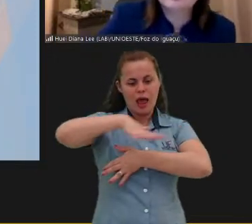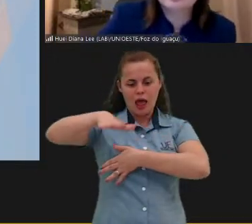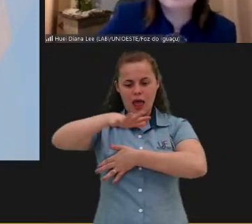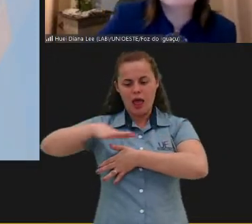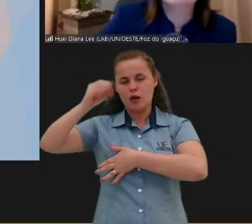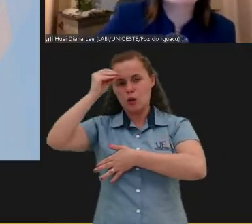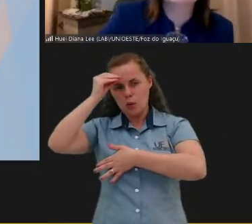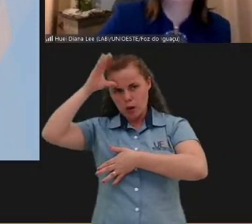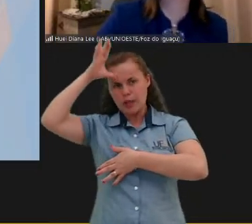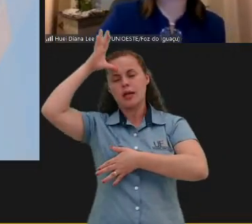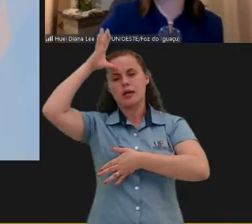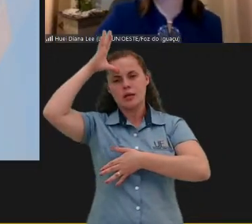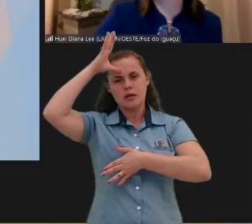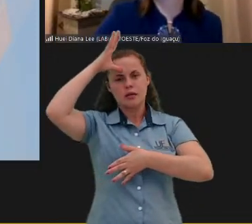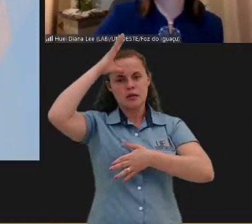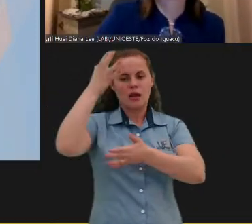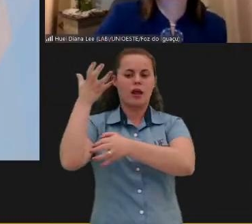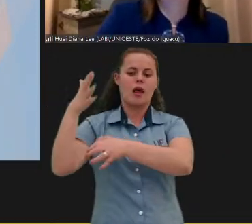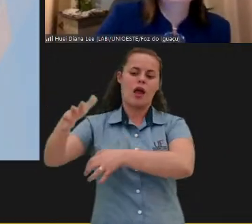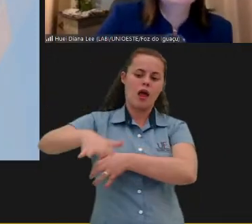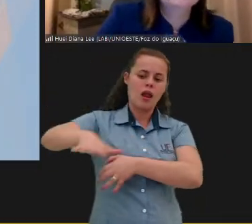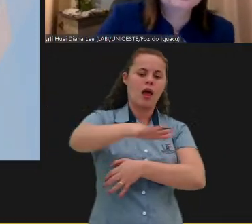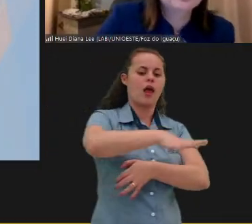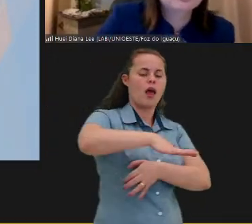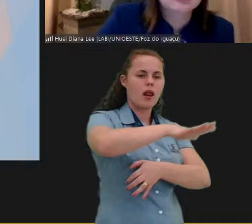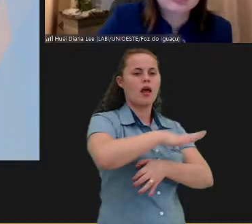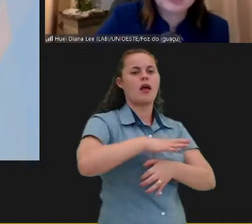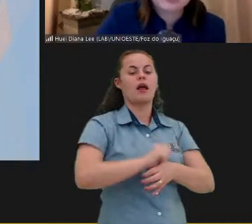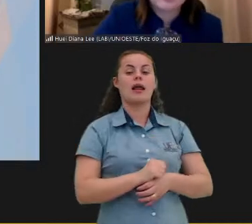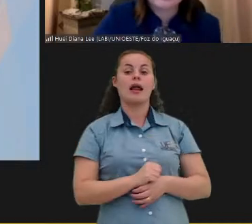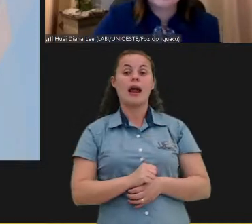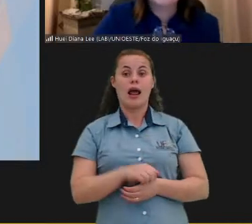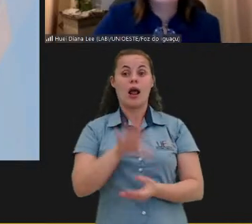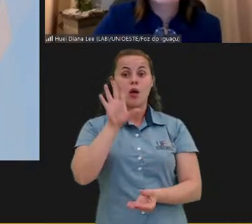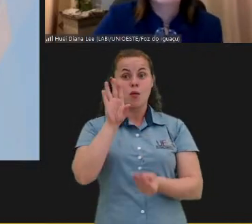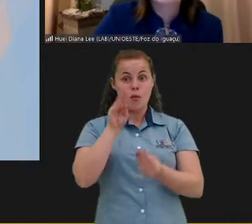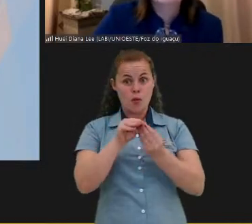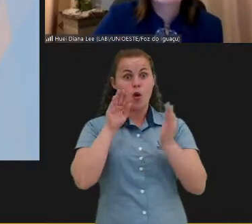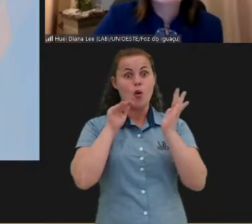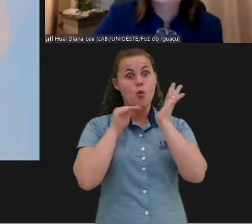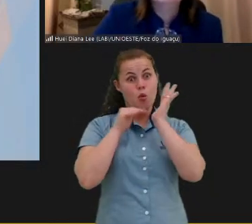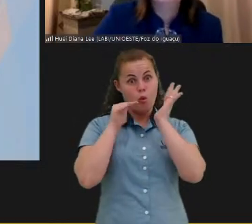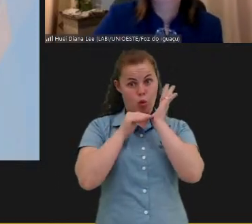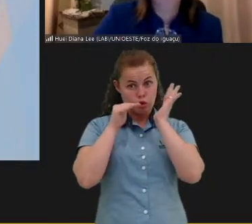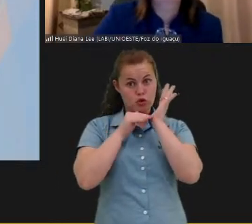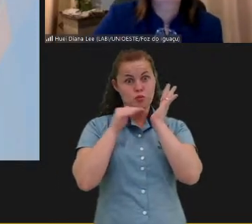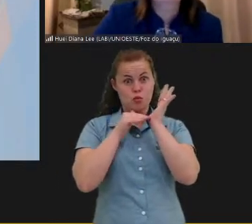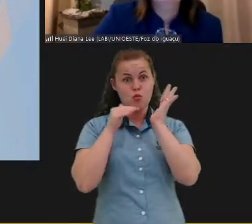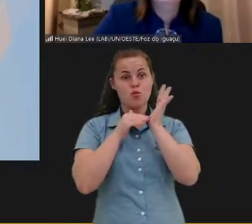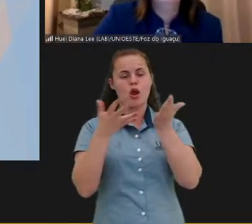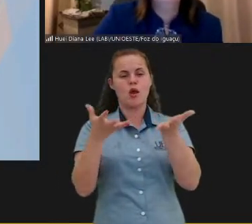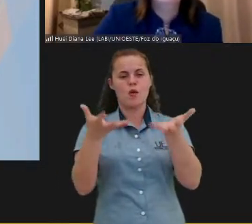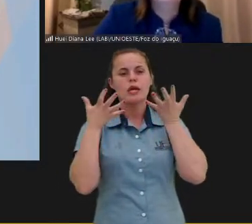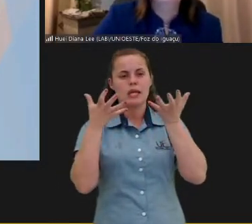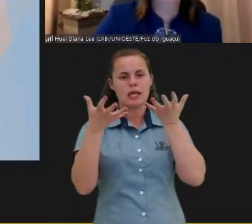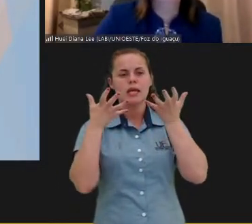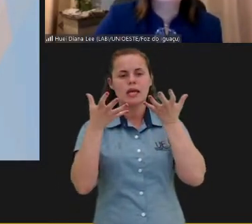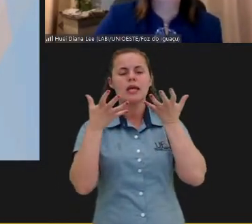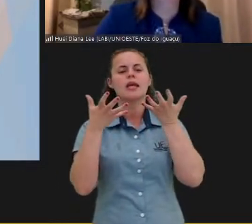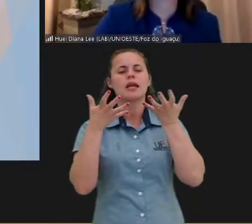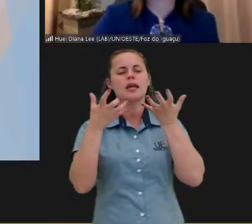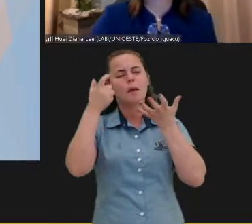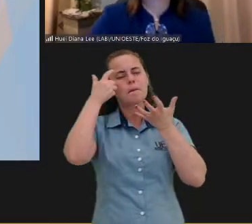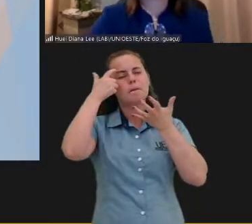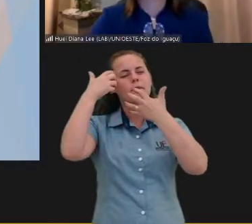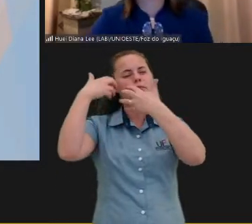conhecimento entre as diversas áreas. Caminhando para o final da nossa apresentação, eu queria provocar um pouquinho